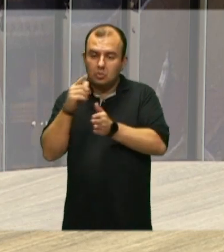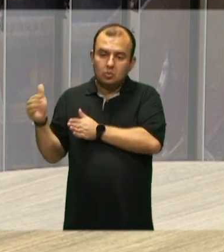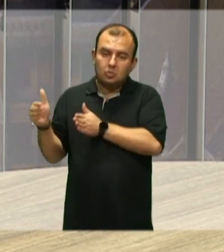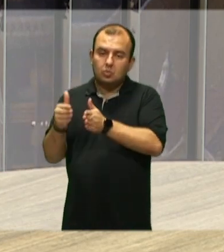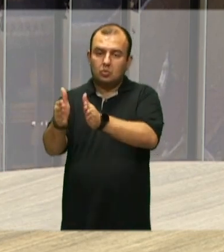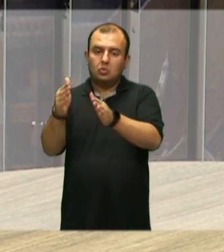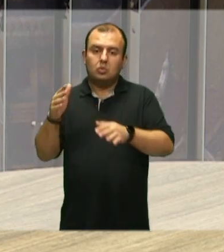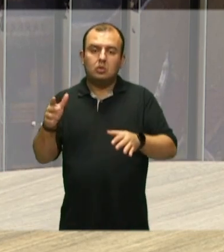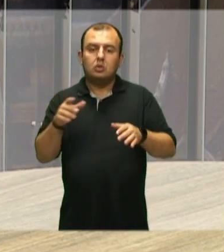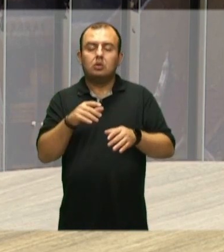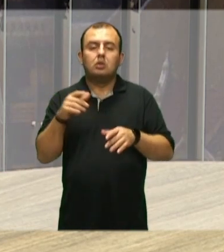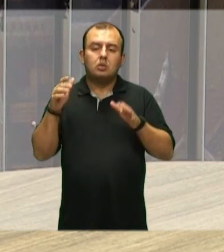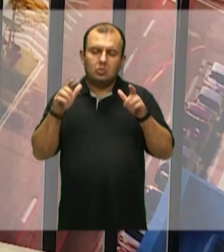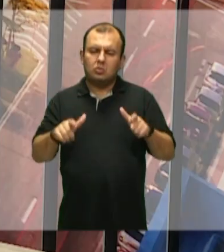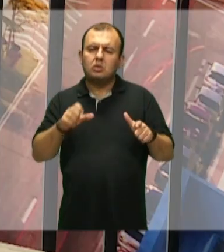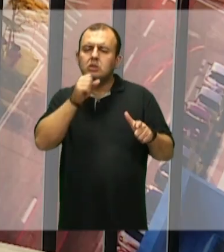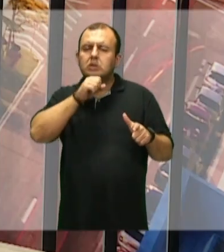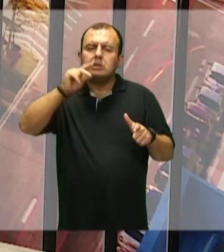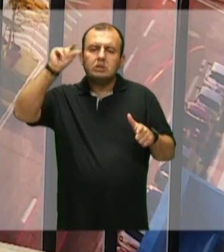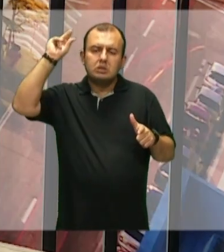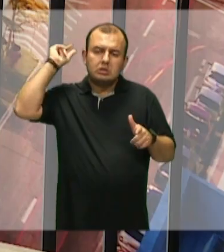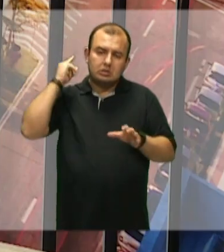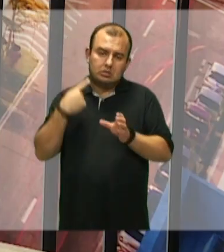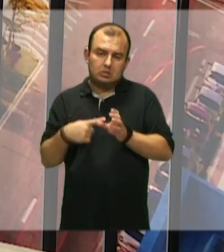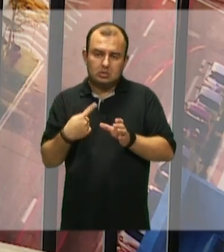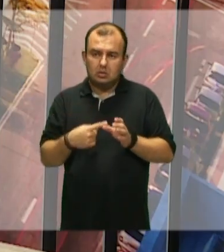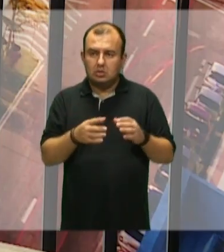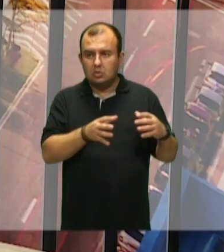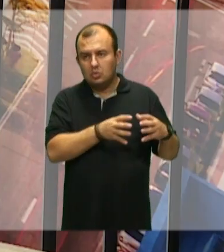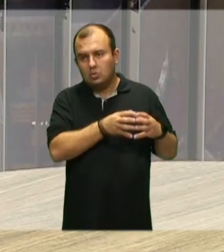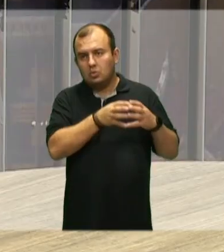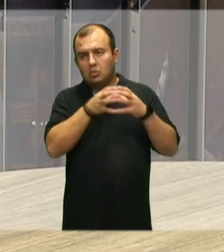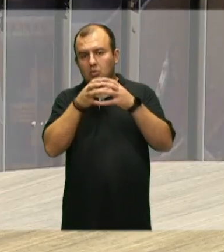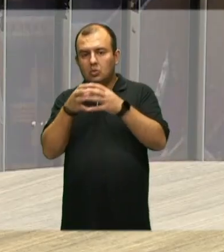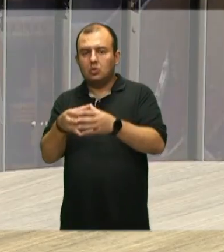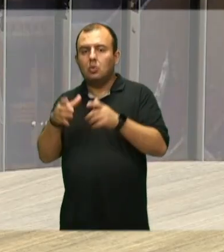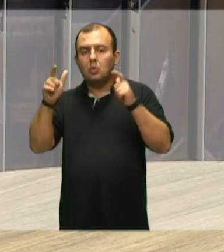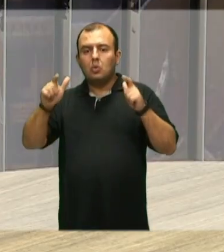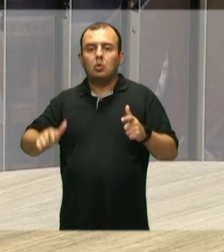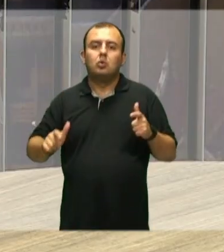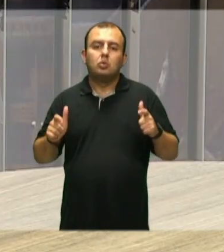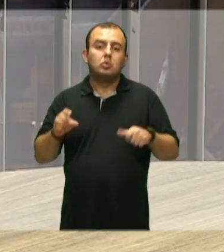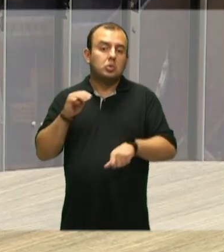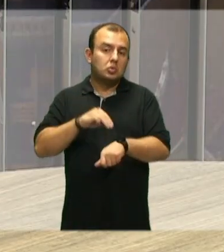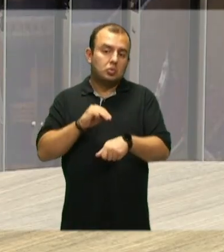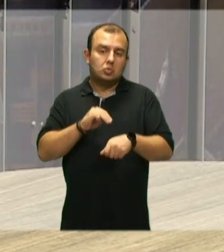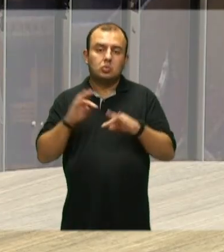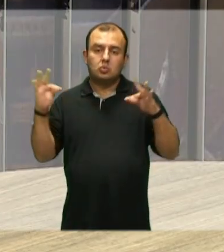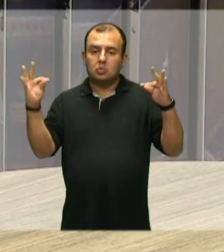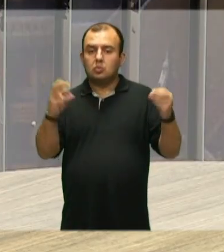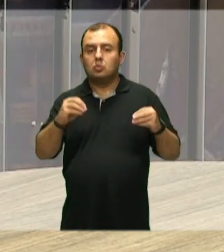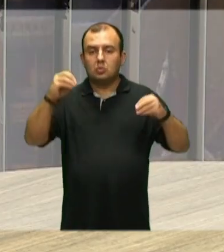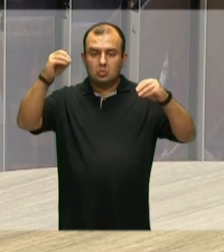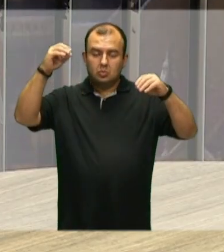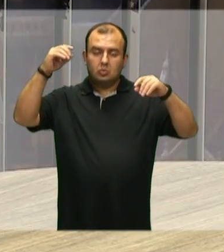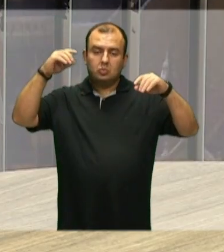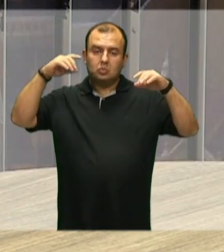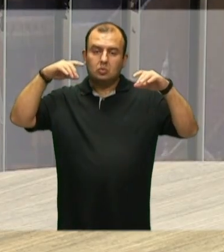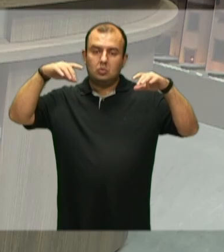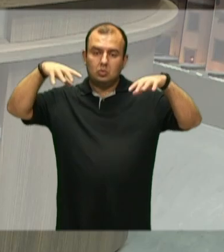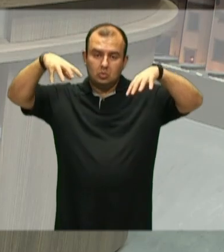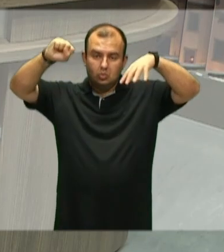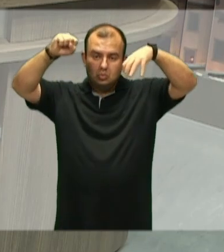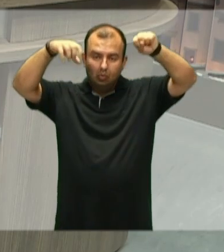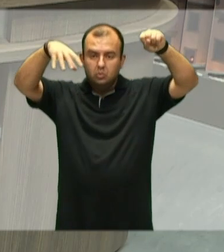que é toda a parte antiga da cidade, e tem esse deslocamento mesmo de ir num lugar em que, num momento, todas as luzes frias